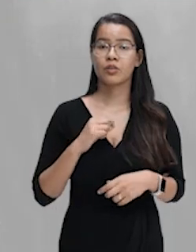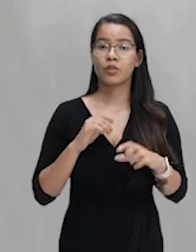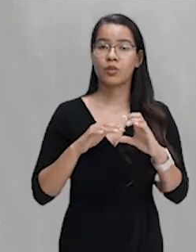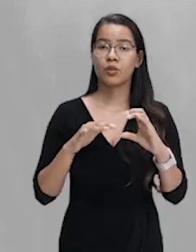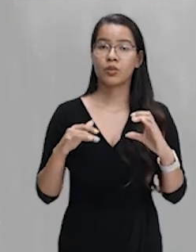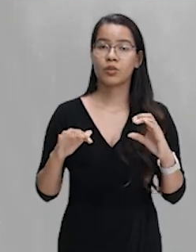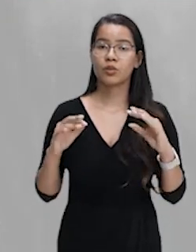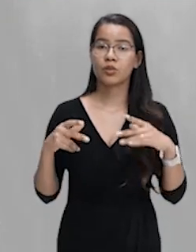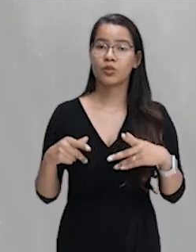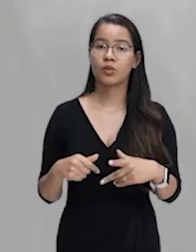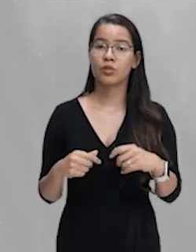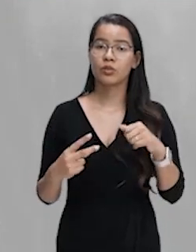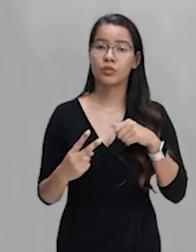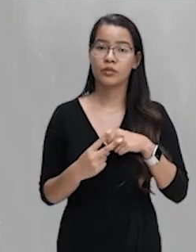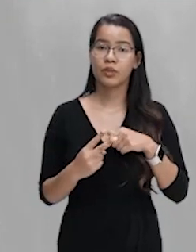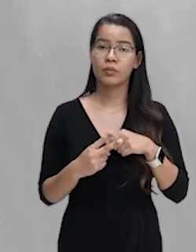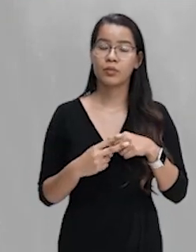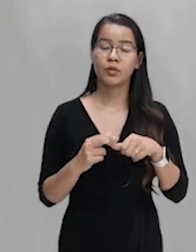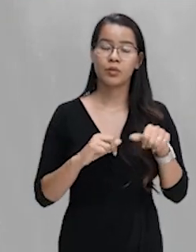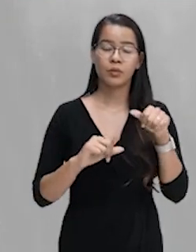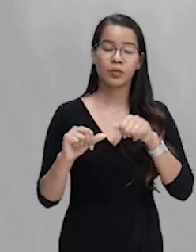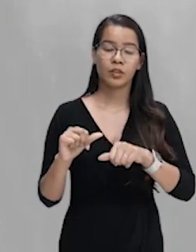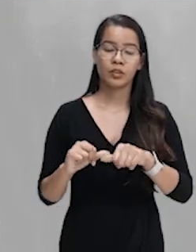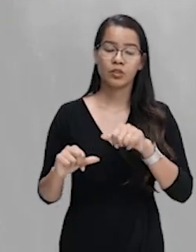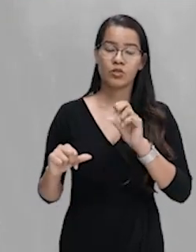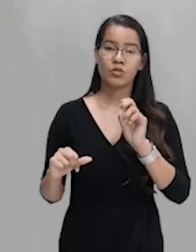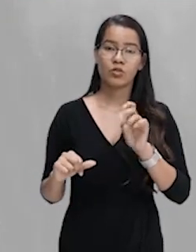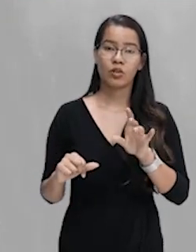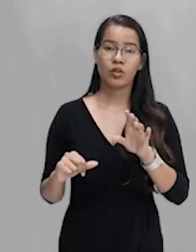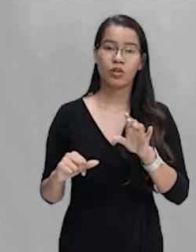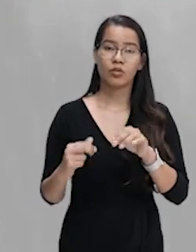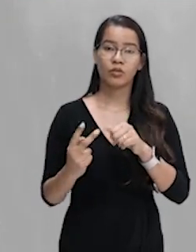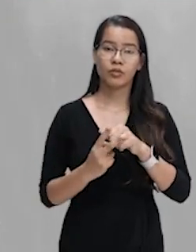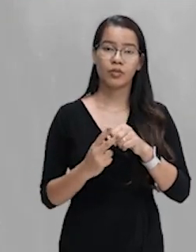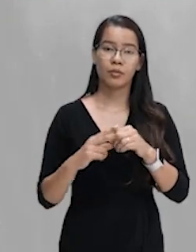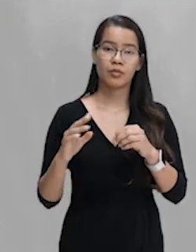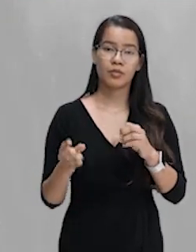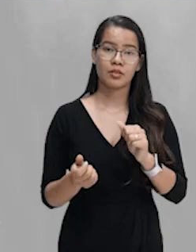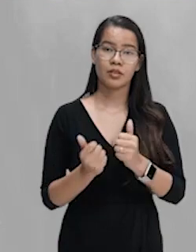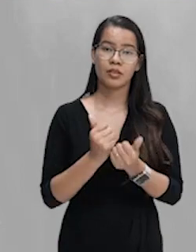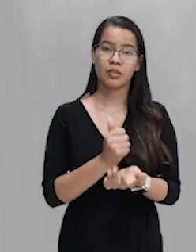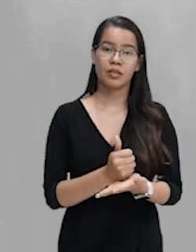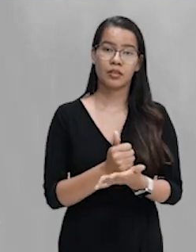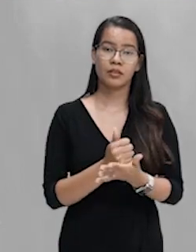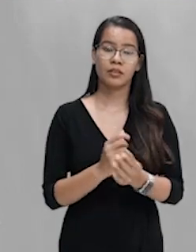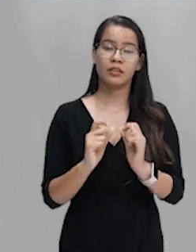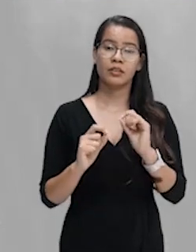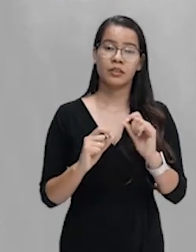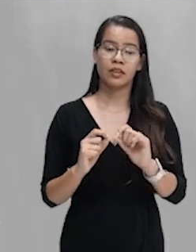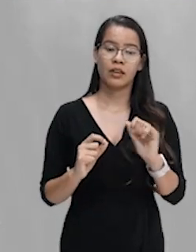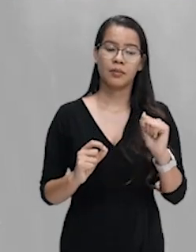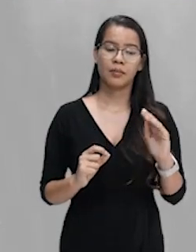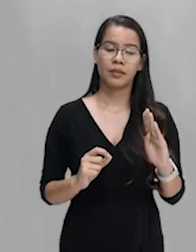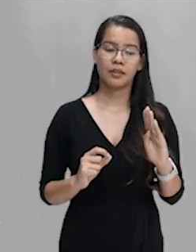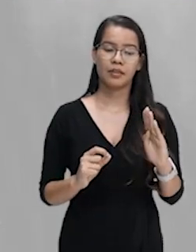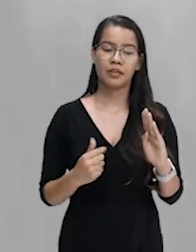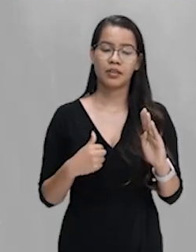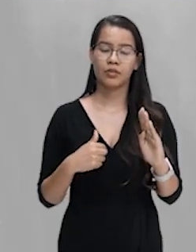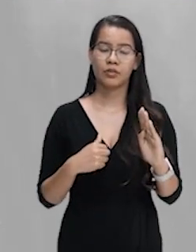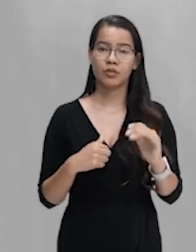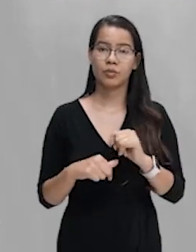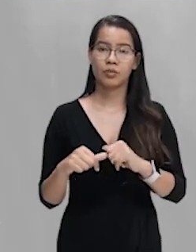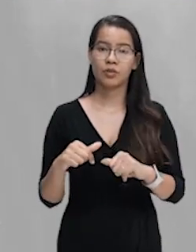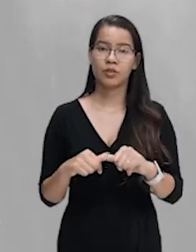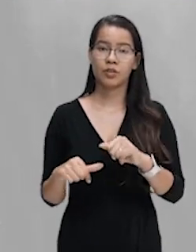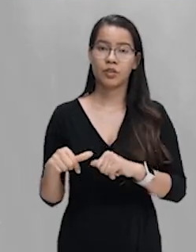verbo hablar, mudando apenas o verbo auxiliar. O verbo auxiliar, haber, eu vou mudando a